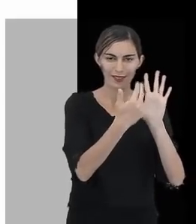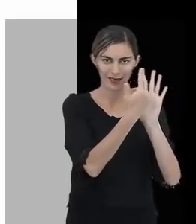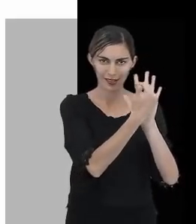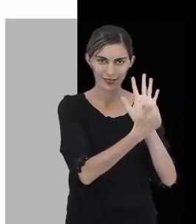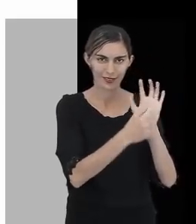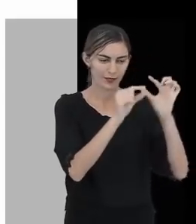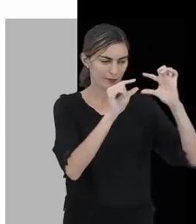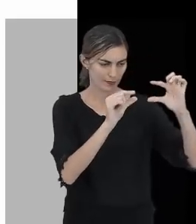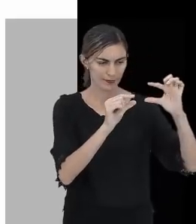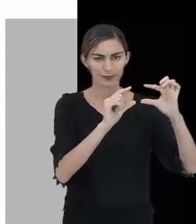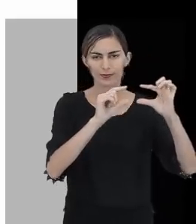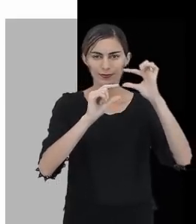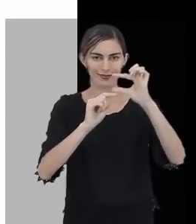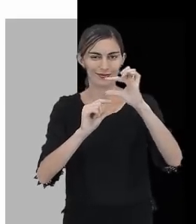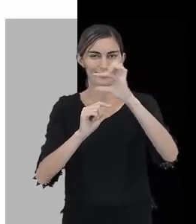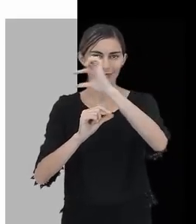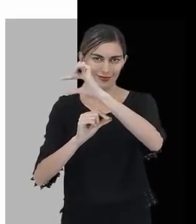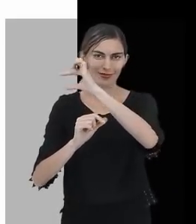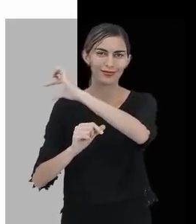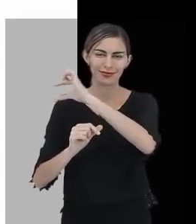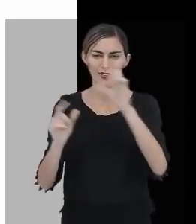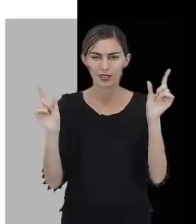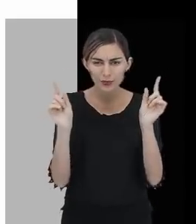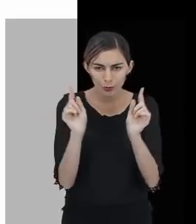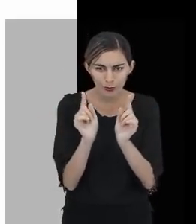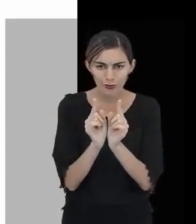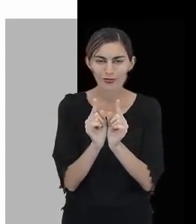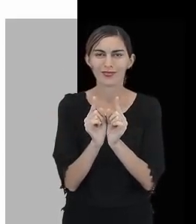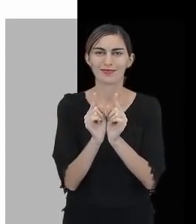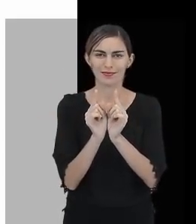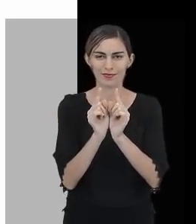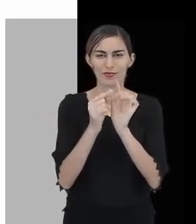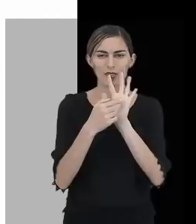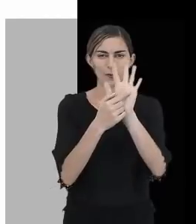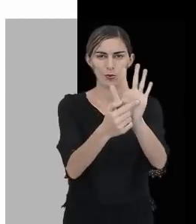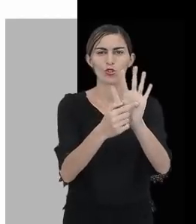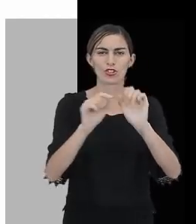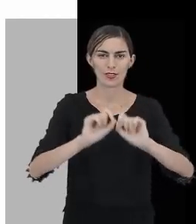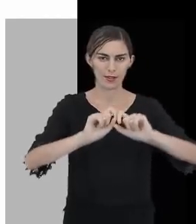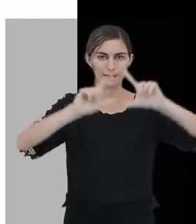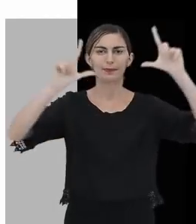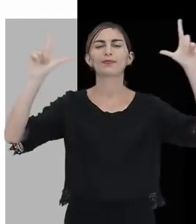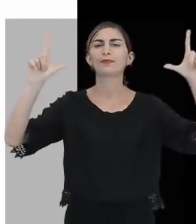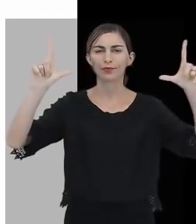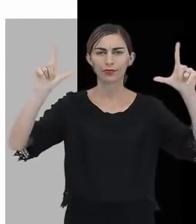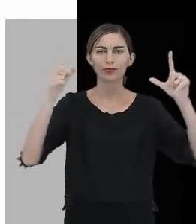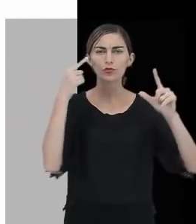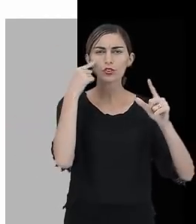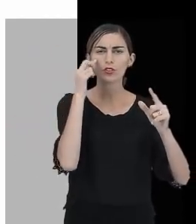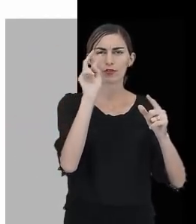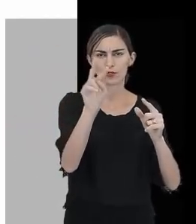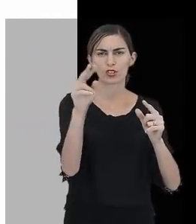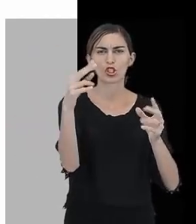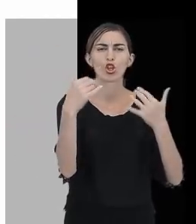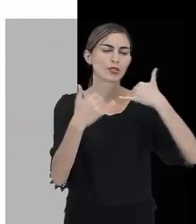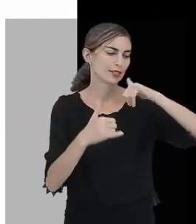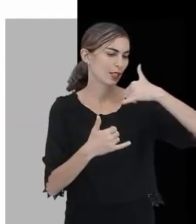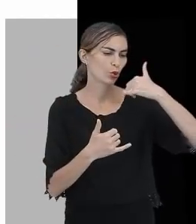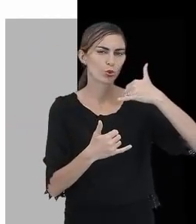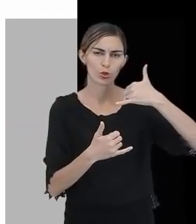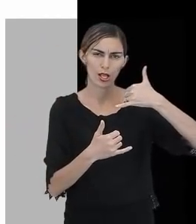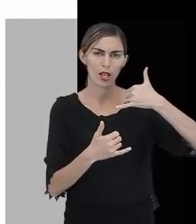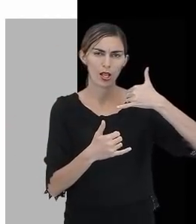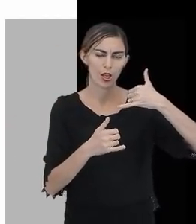coube direito na tela, ele deu uma reduzida na imagem para a imagem poder aparecer na tela, certo? Se você colocar seu celular